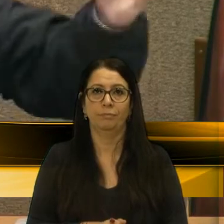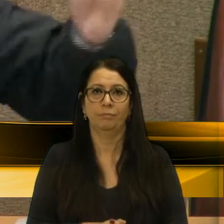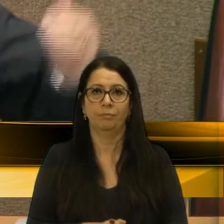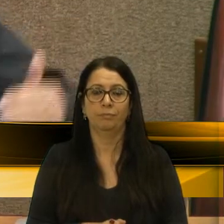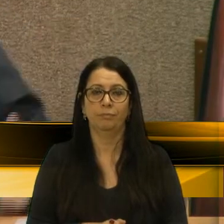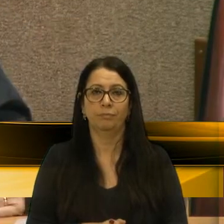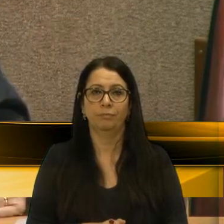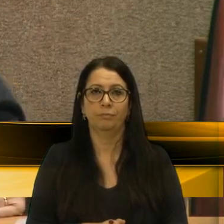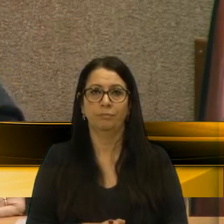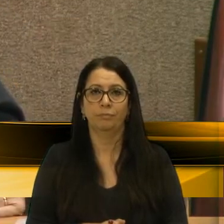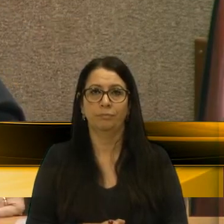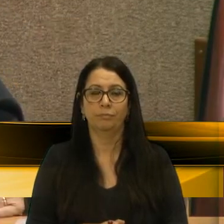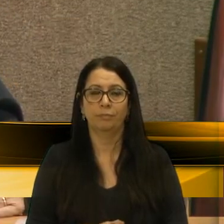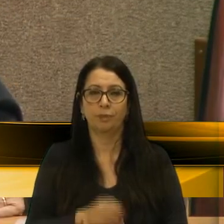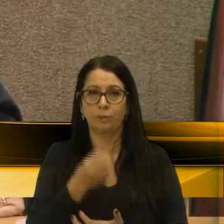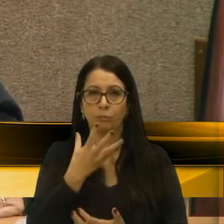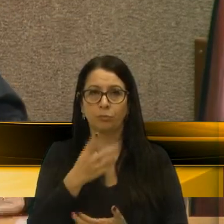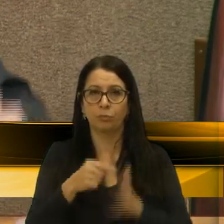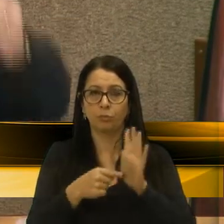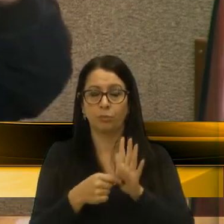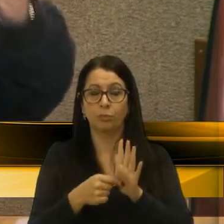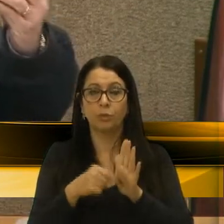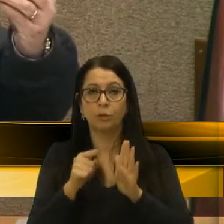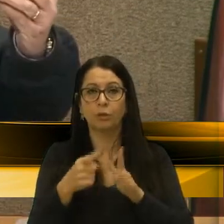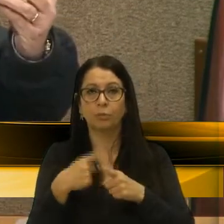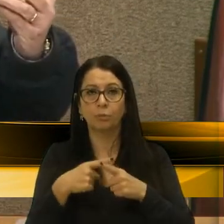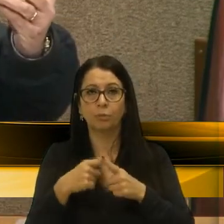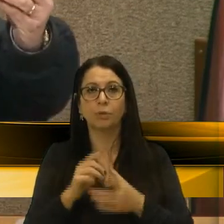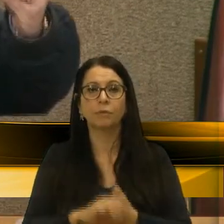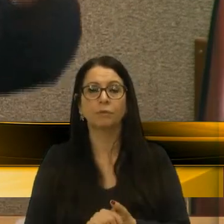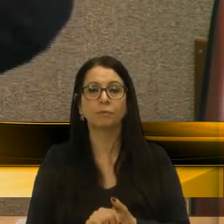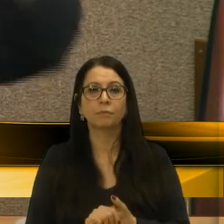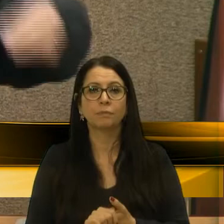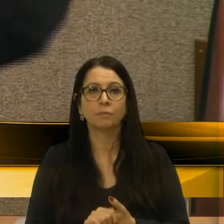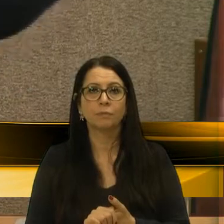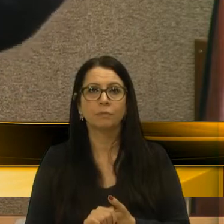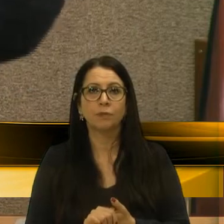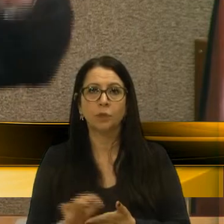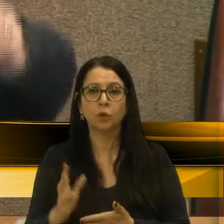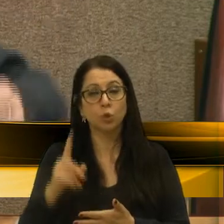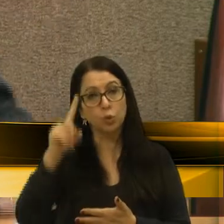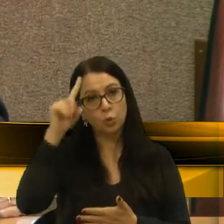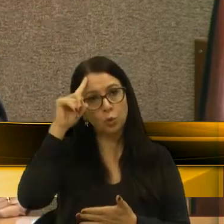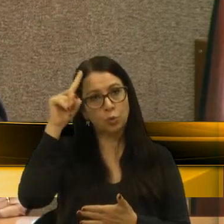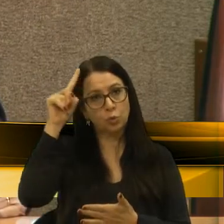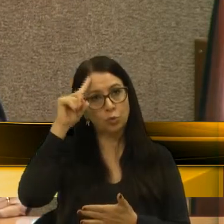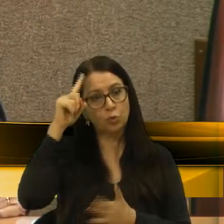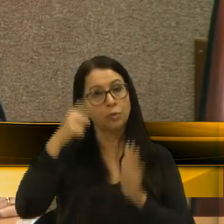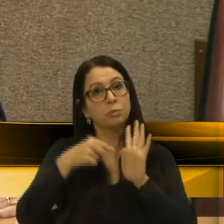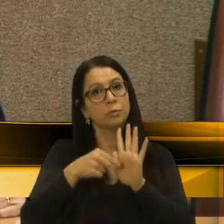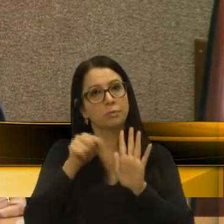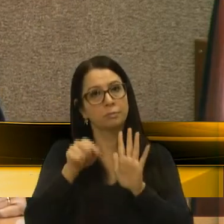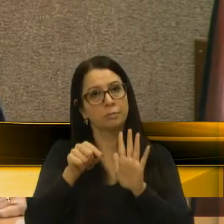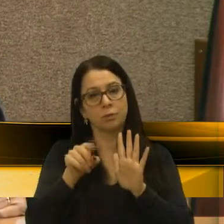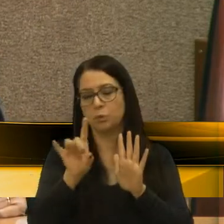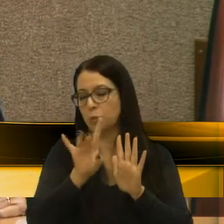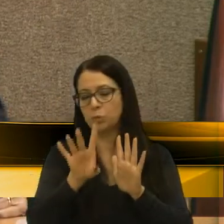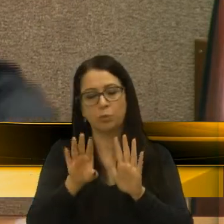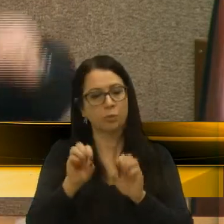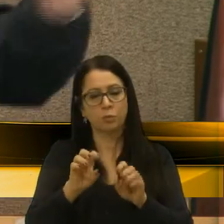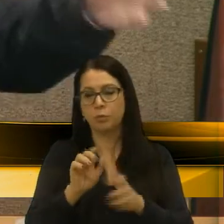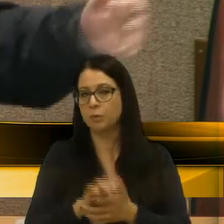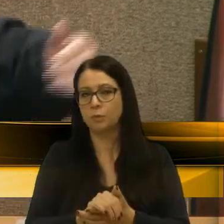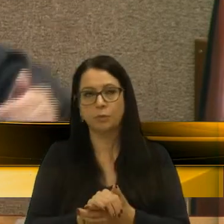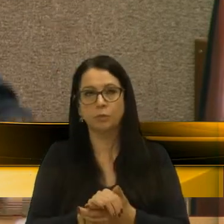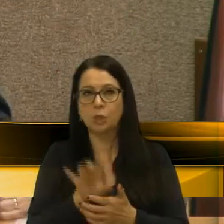Então isso que bom que a senhora traz, porque todo dia nós temos que trazer isso. Não é só educação,